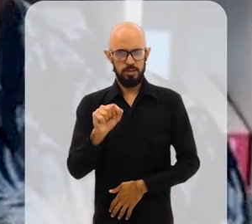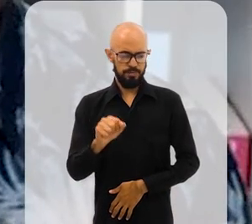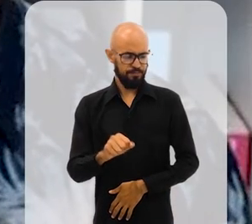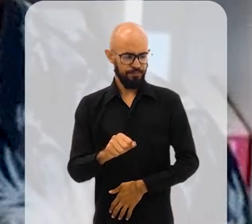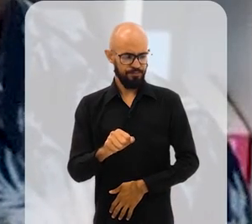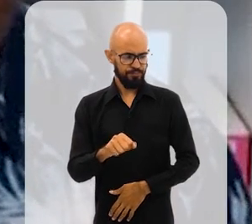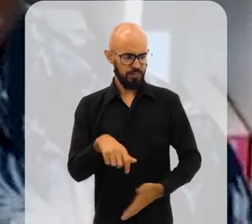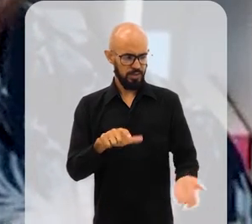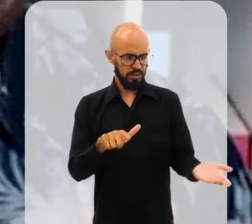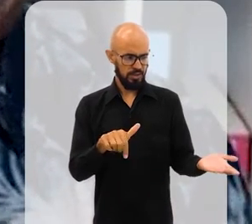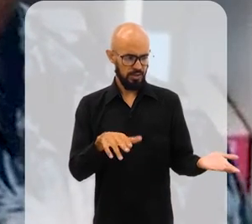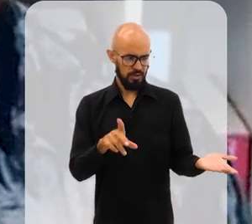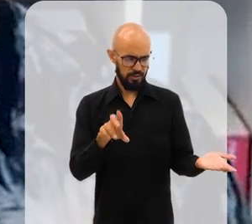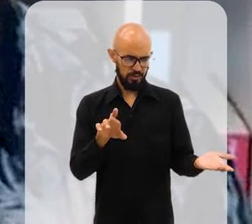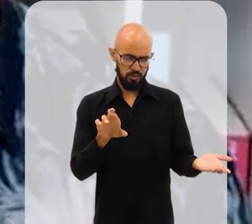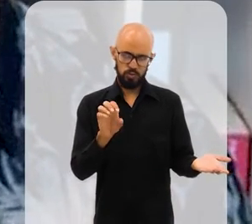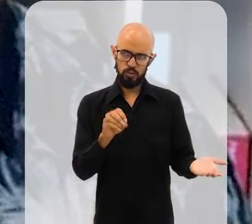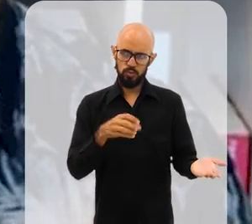Leandro,